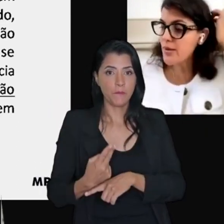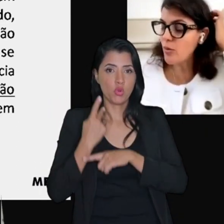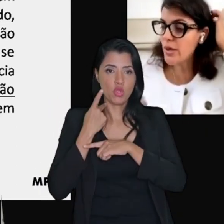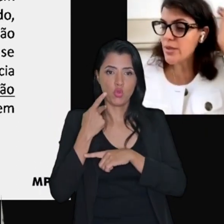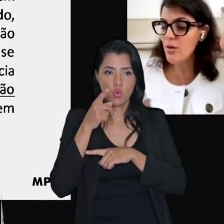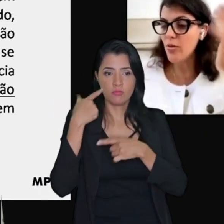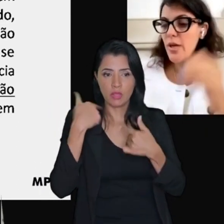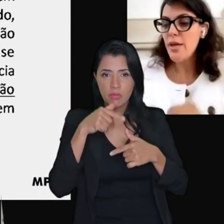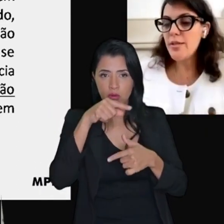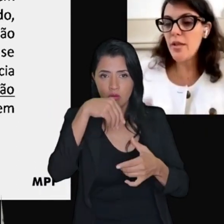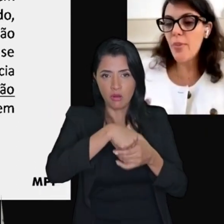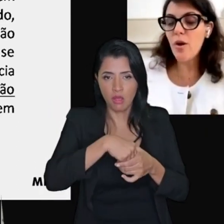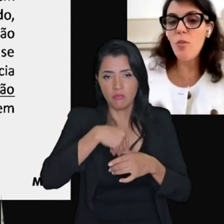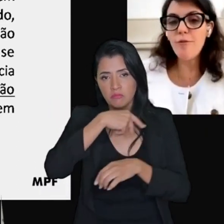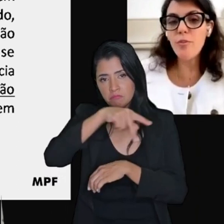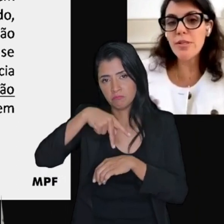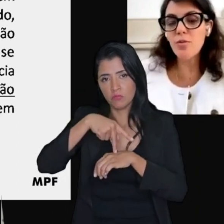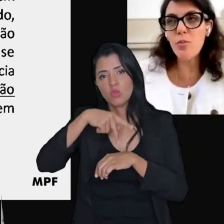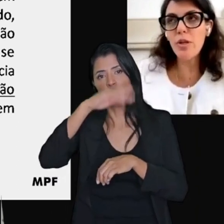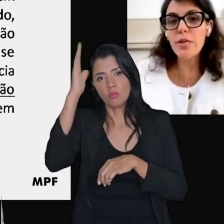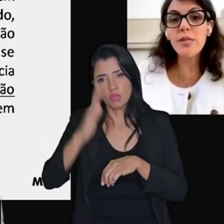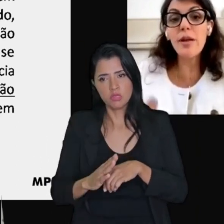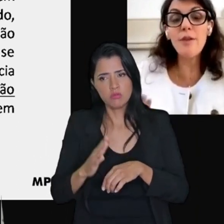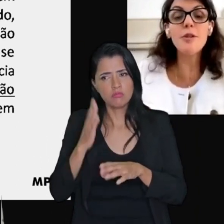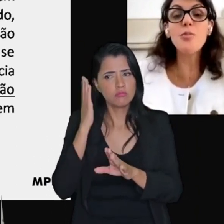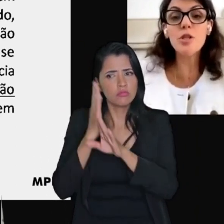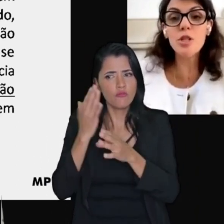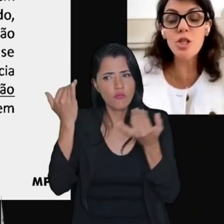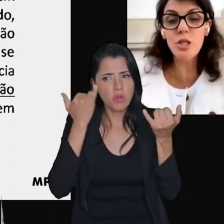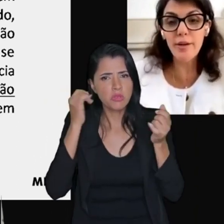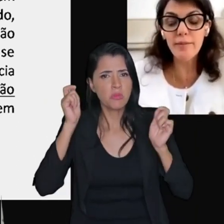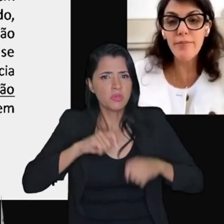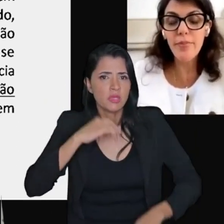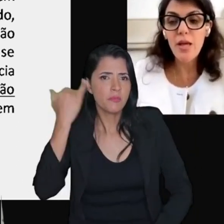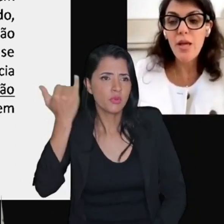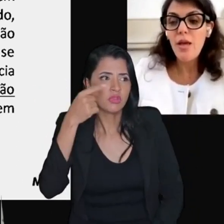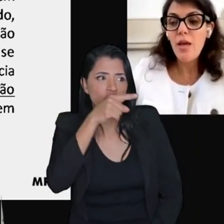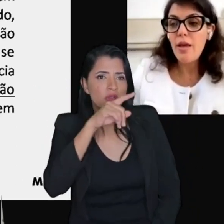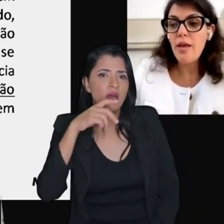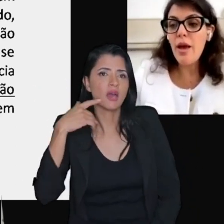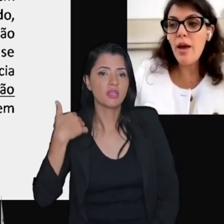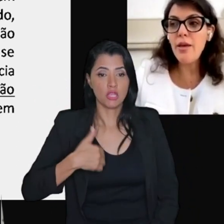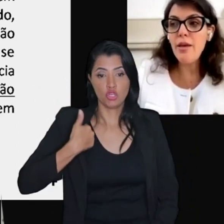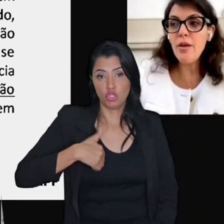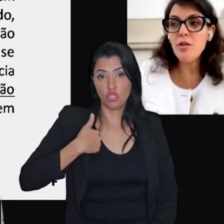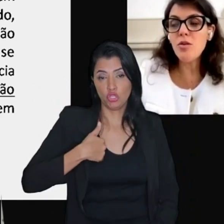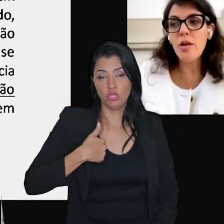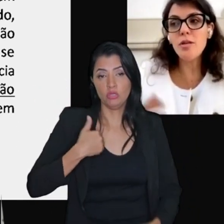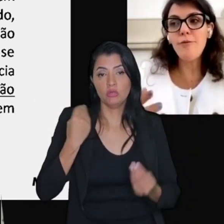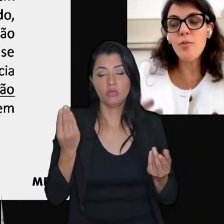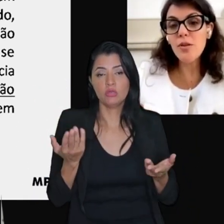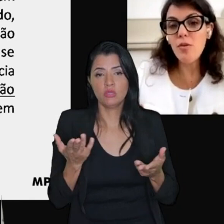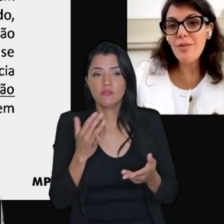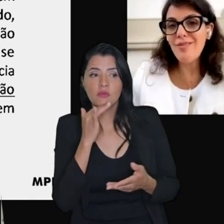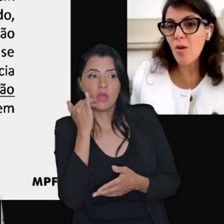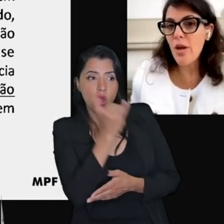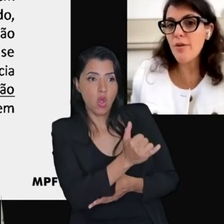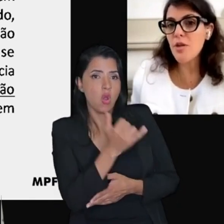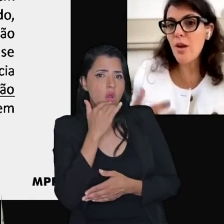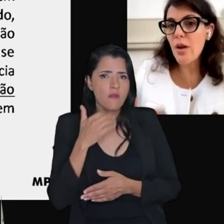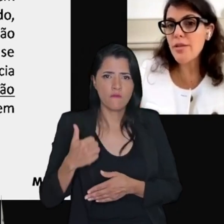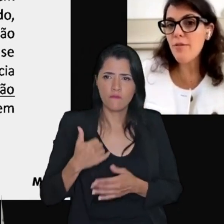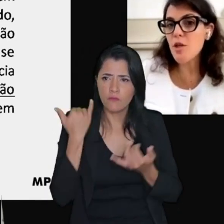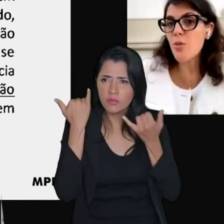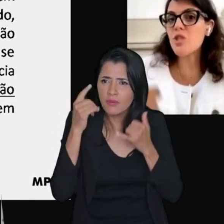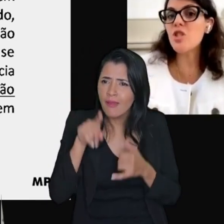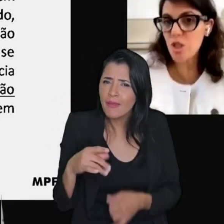no país, no Brasil, e se depara com uma informação que poderia ser relevante para a Argentina. E aí diz, olha, essa informação é tão